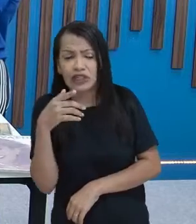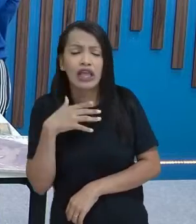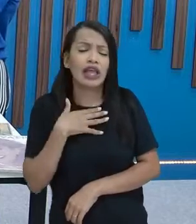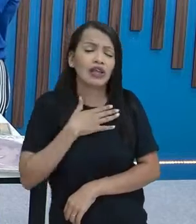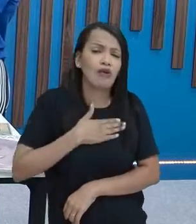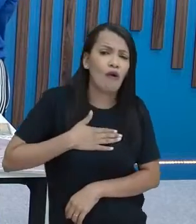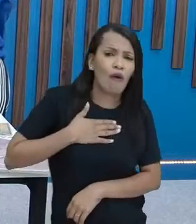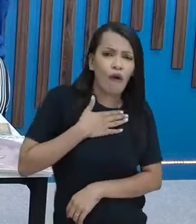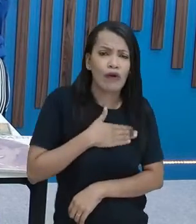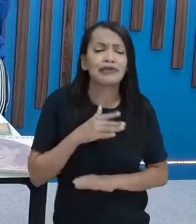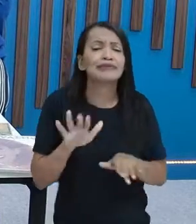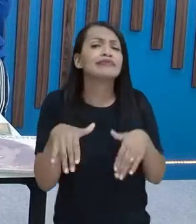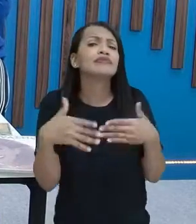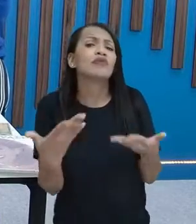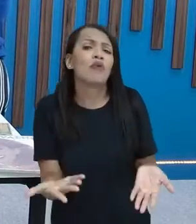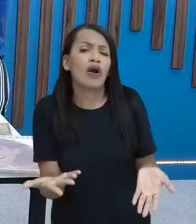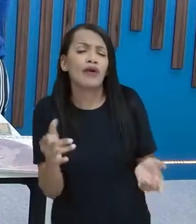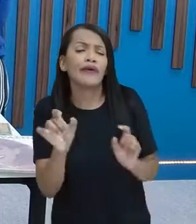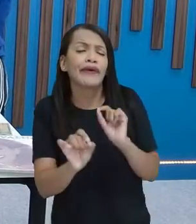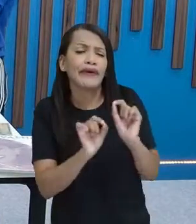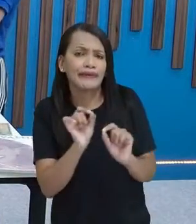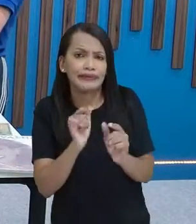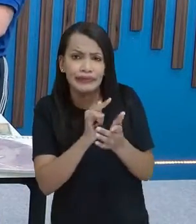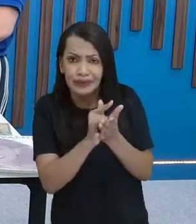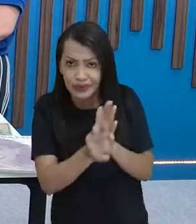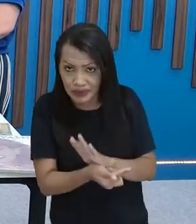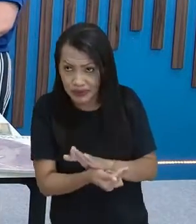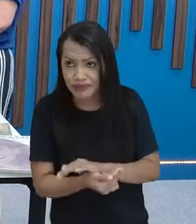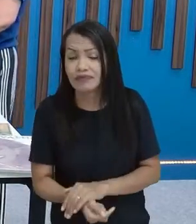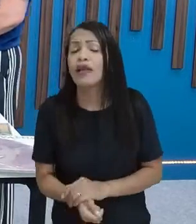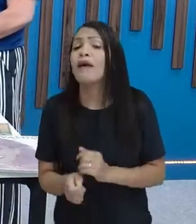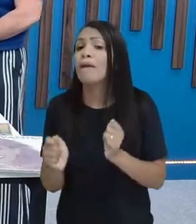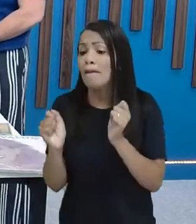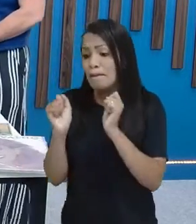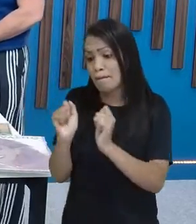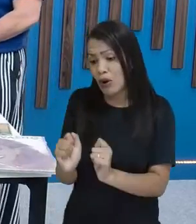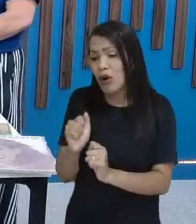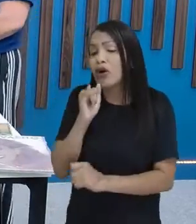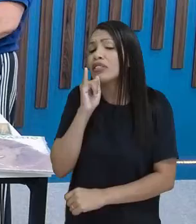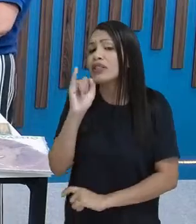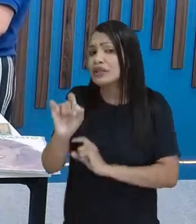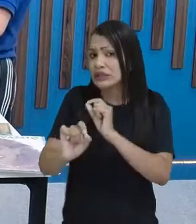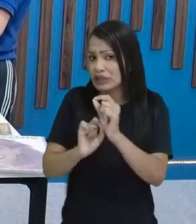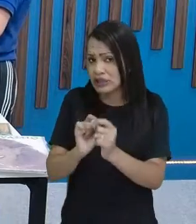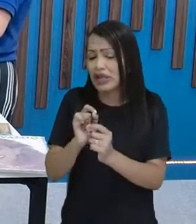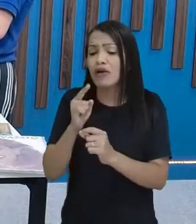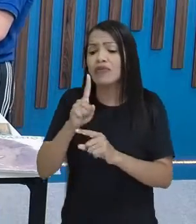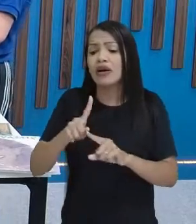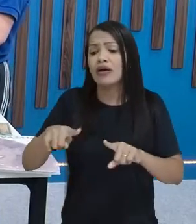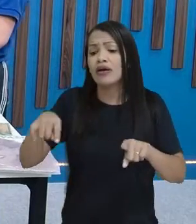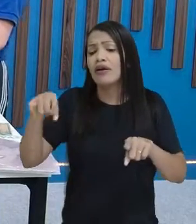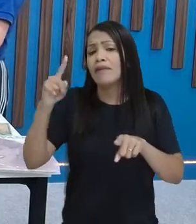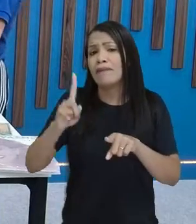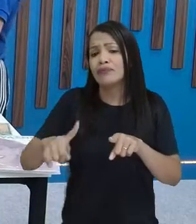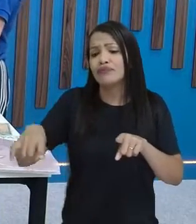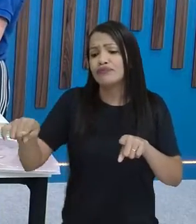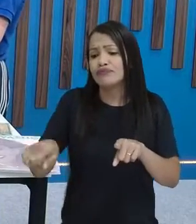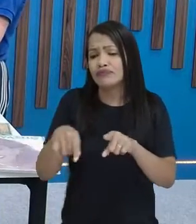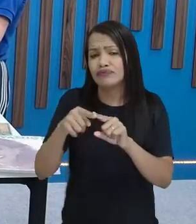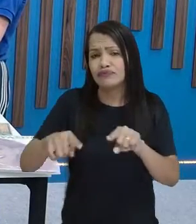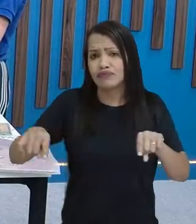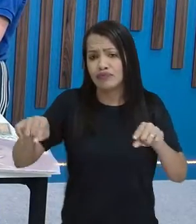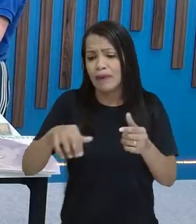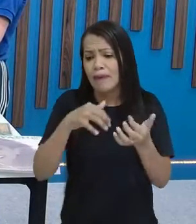mais fácil falar? Falar do gênero. Exato. A gente pode dizer que o instrumental, os instrumentos usados para